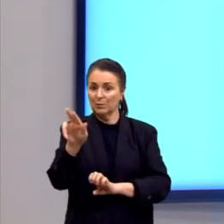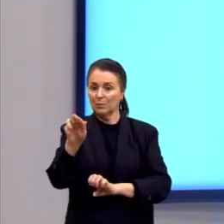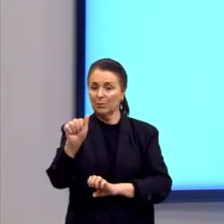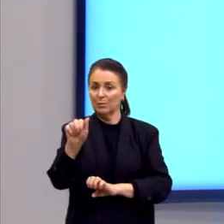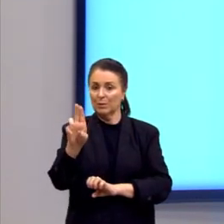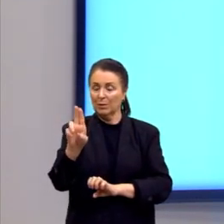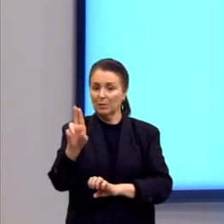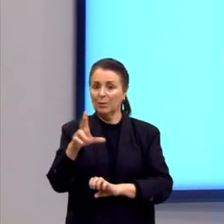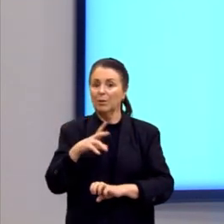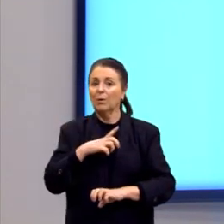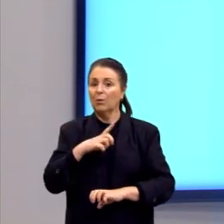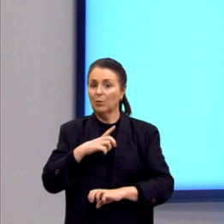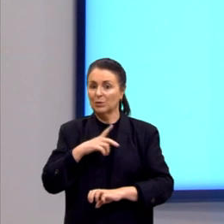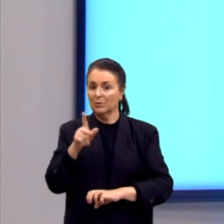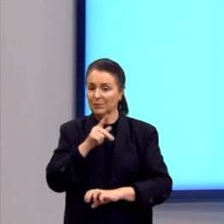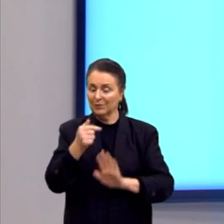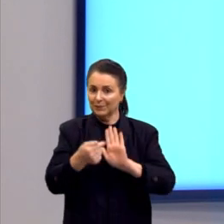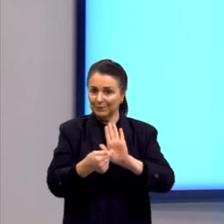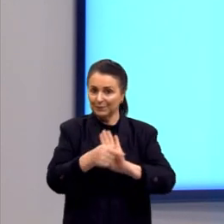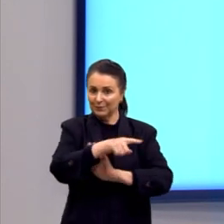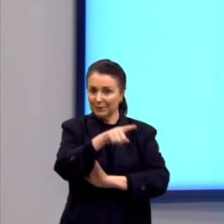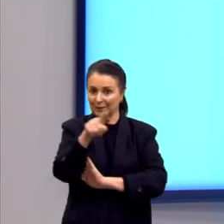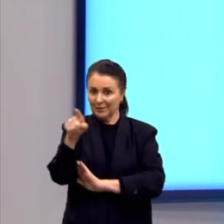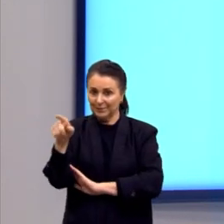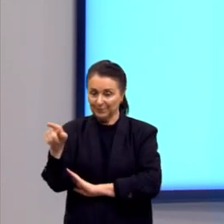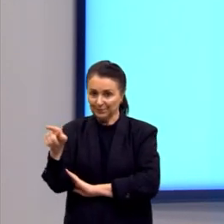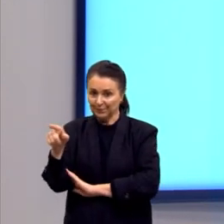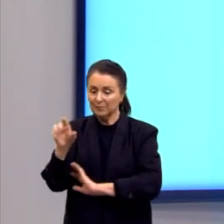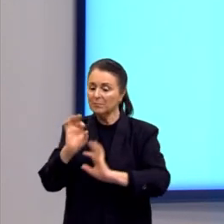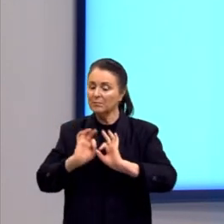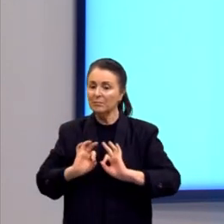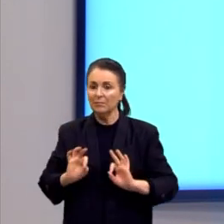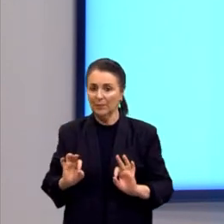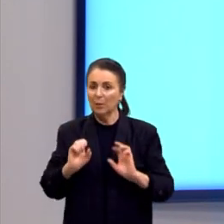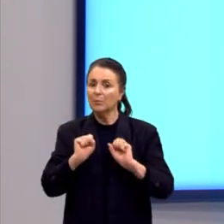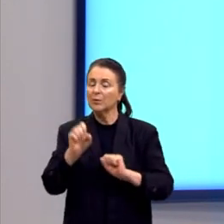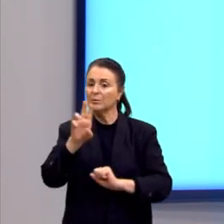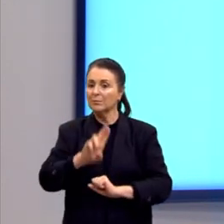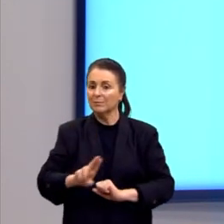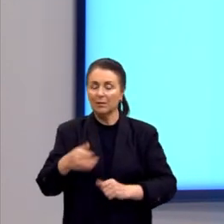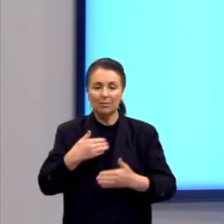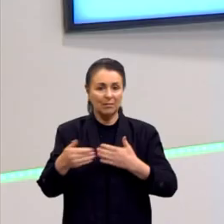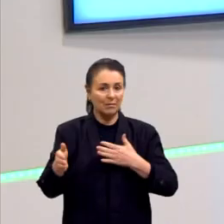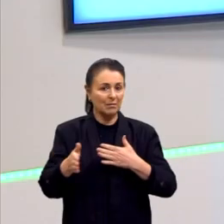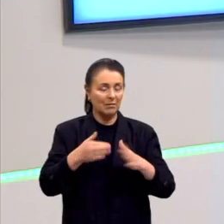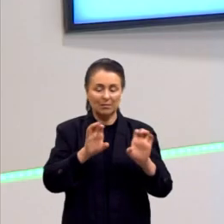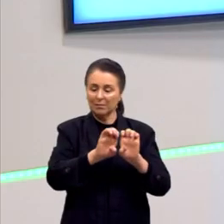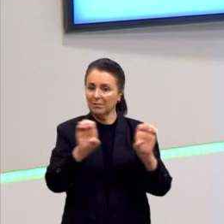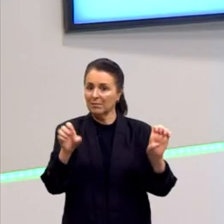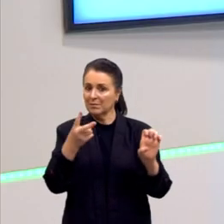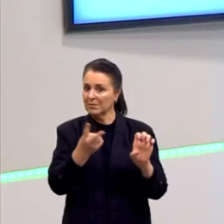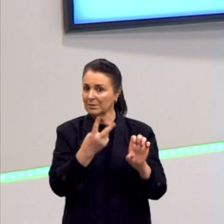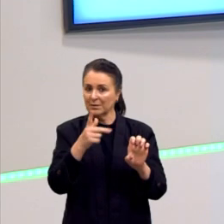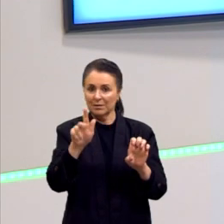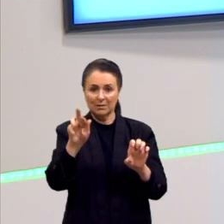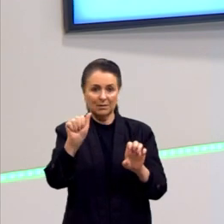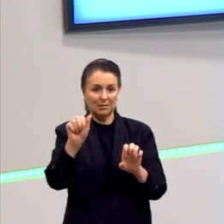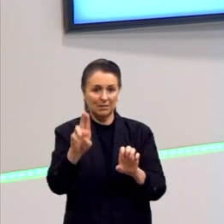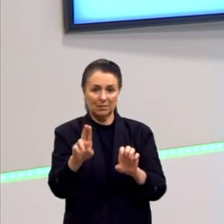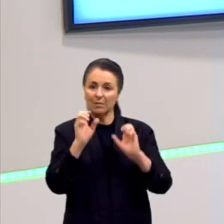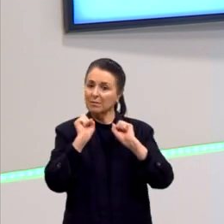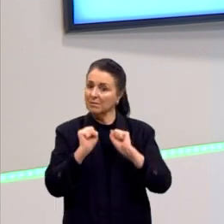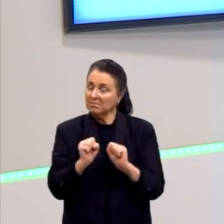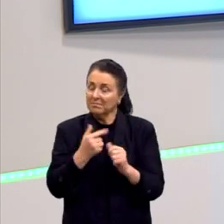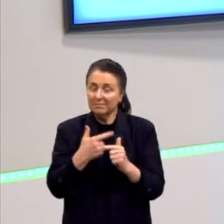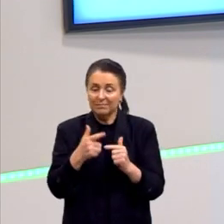essa técnica para vocês hoje tá ela assim gente pode ser utilizado em qualquer equação de segundo grau pode